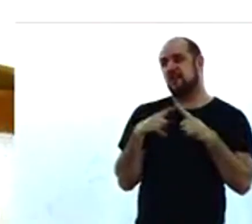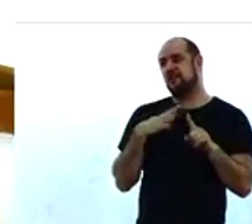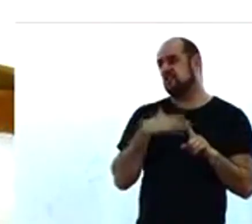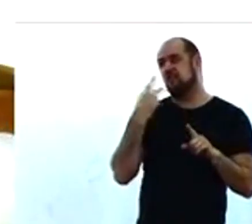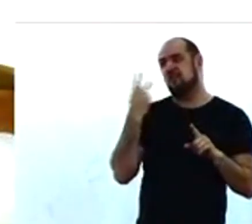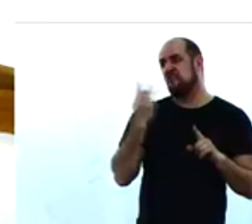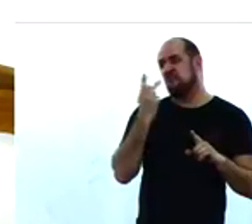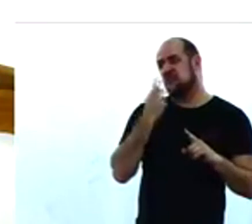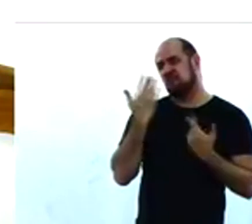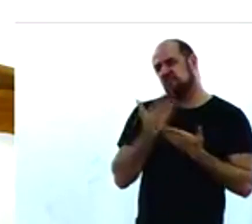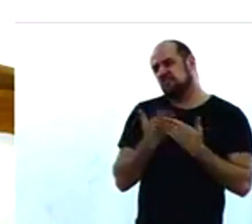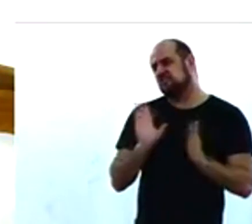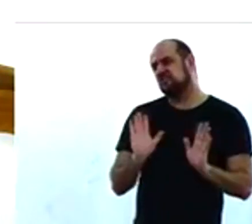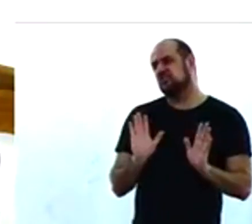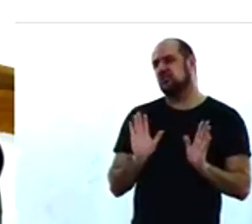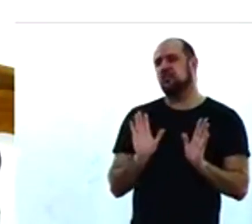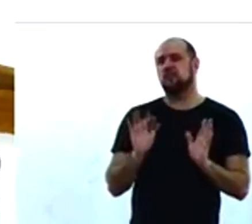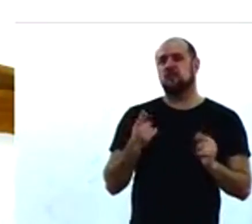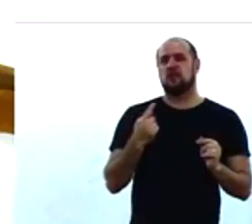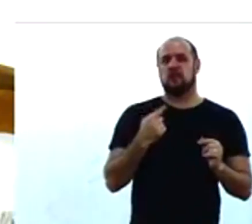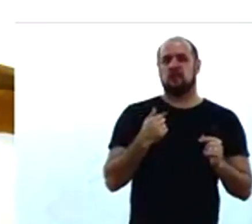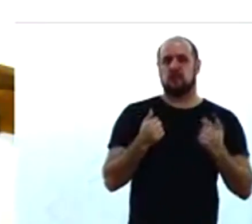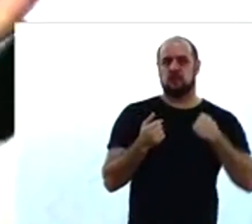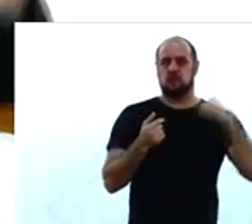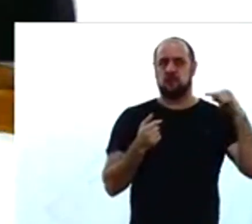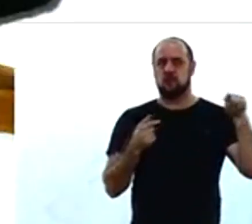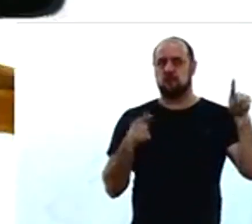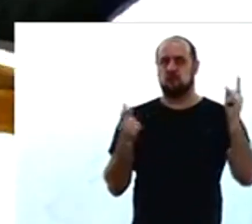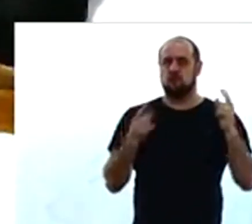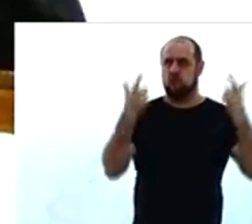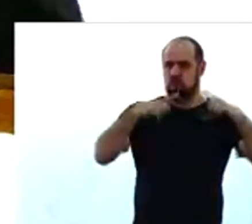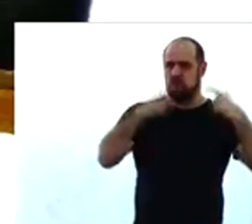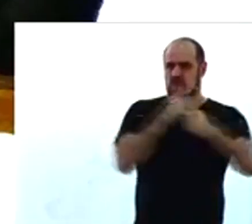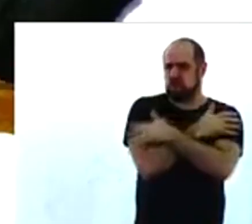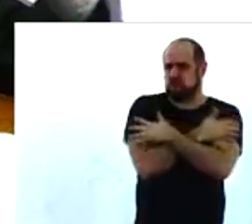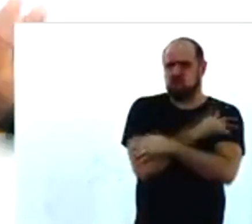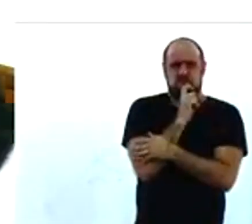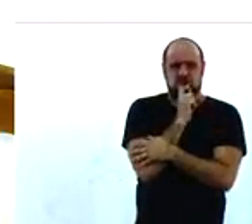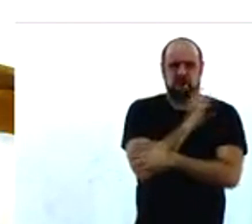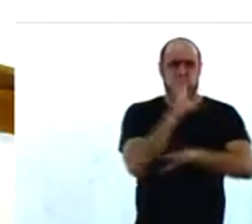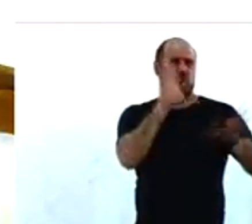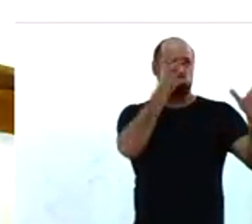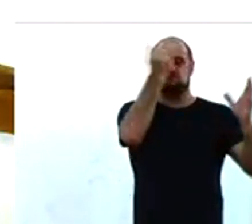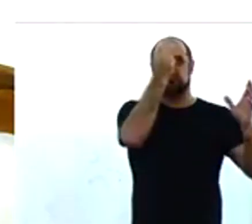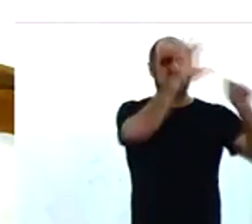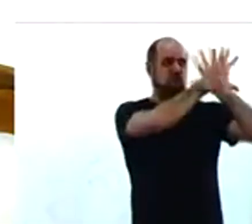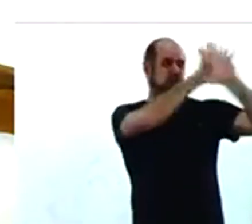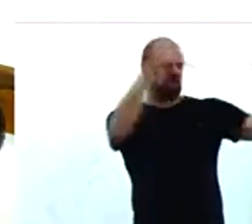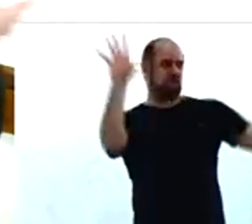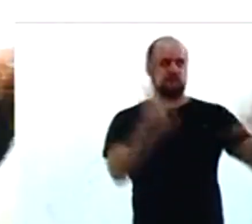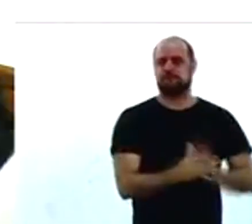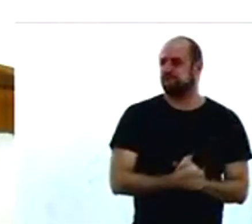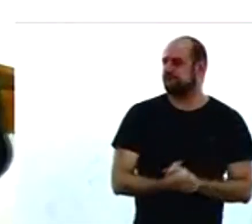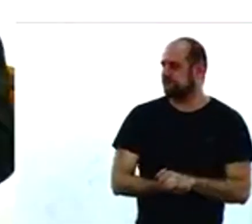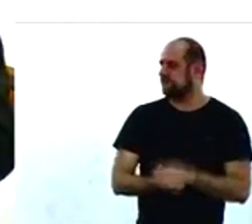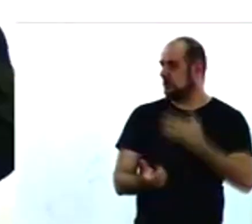para você. Eu estava no Alasca, sabe que é gelo para todo lado, tudo branco, não tenho uma noção de referência muito boa, e então eu